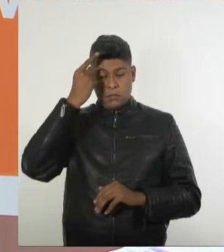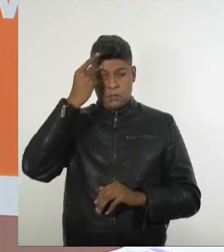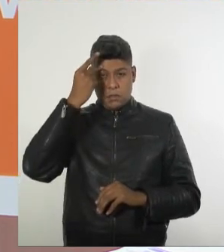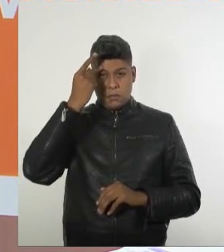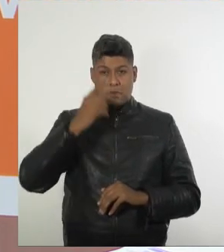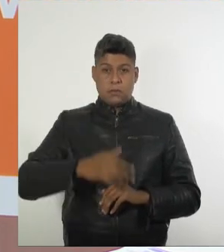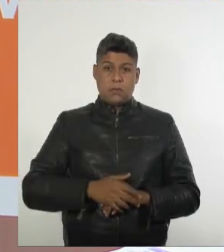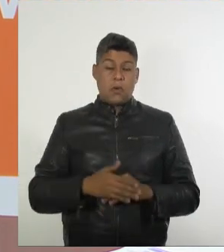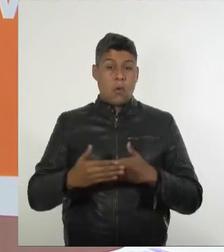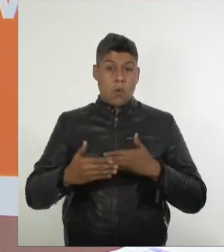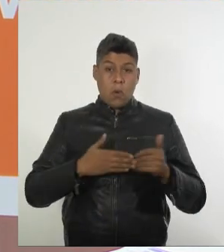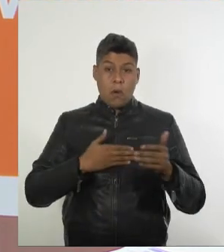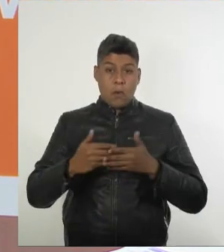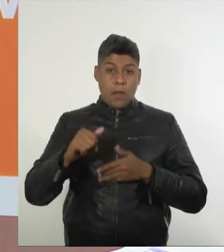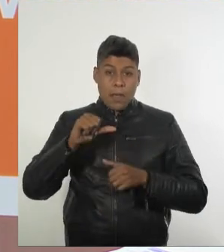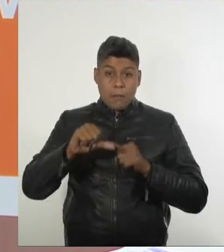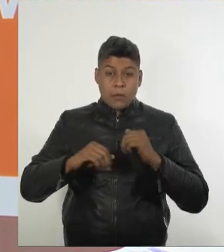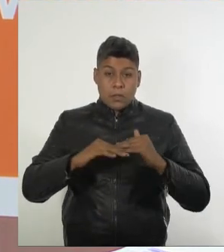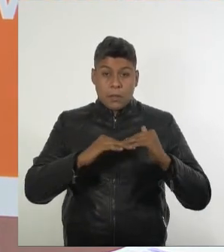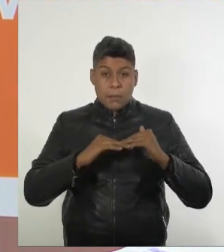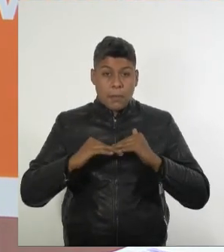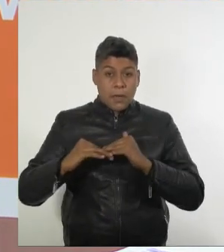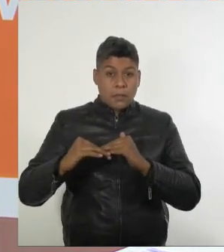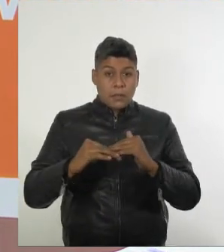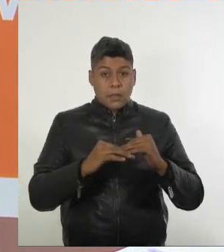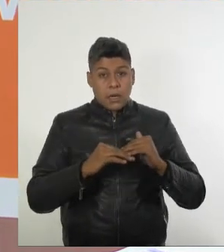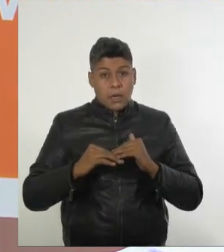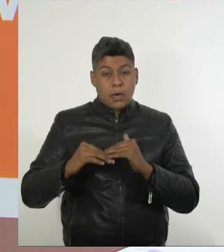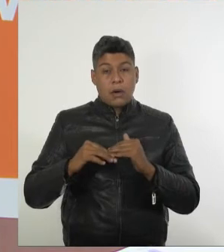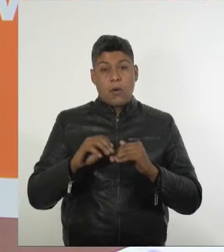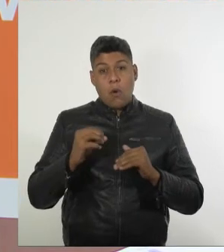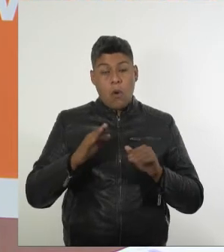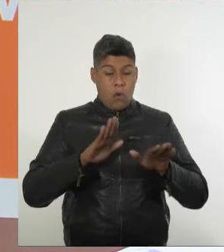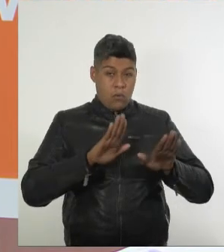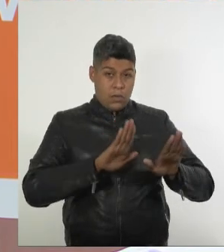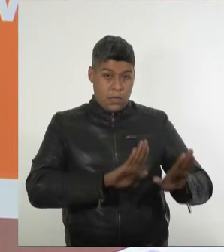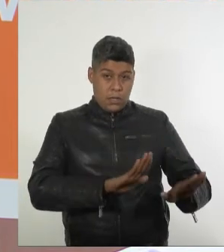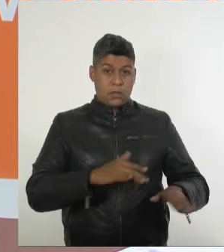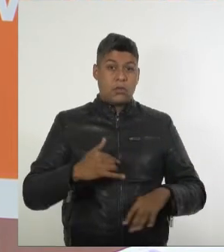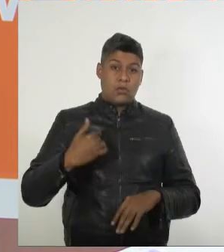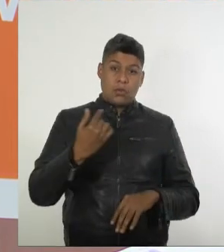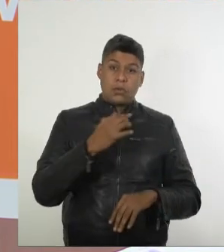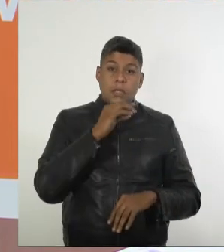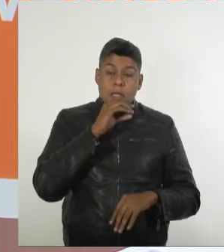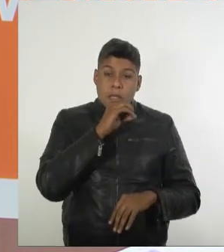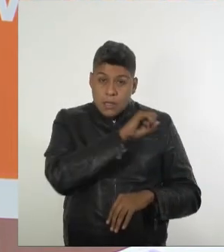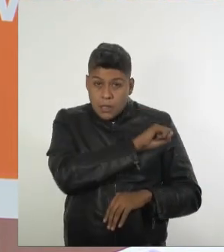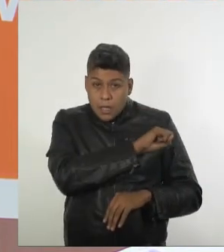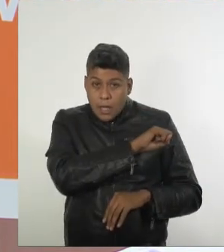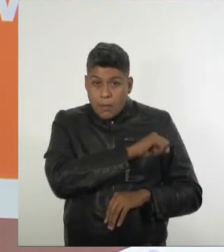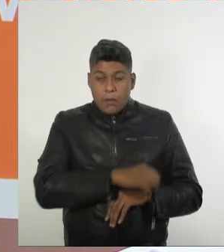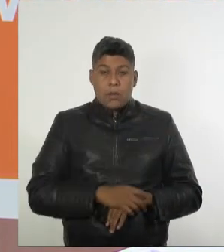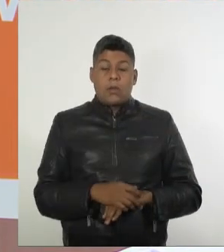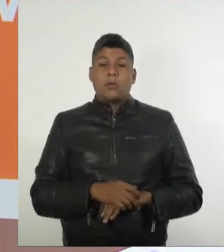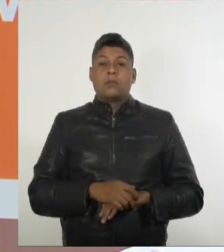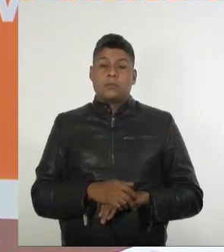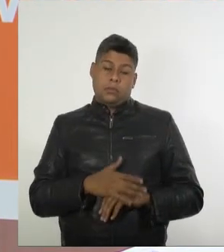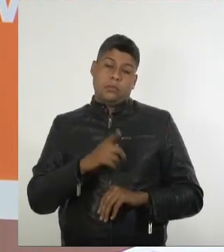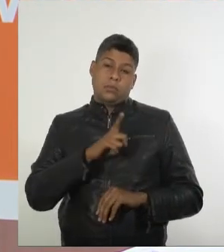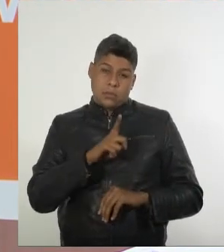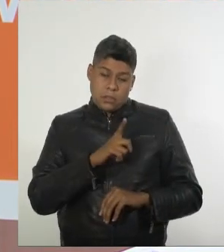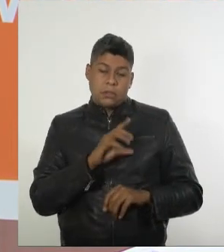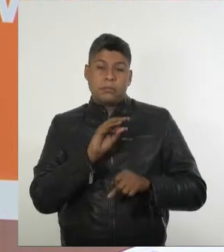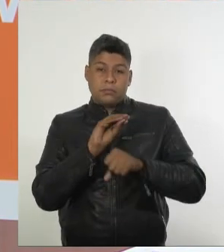e qualquer mudança no padrão de casos ou de internações, nós imediatamente entramos com as